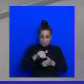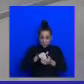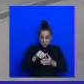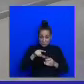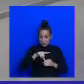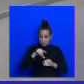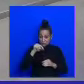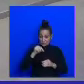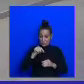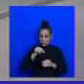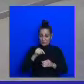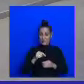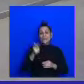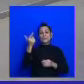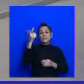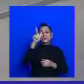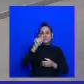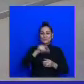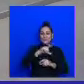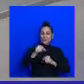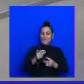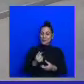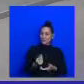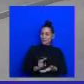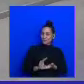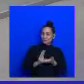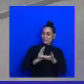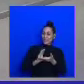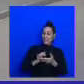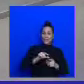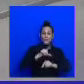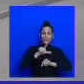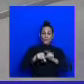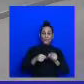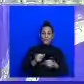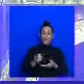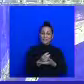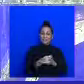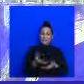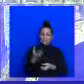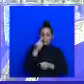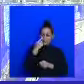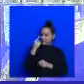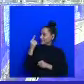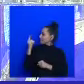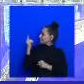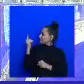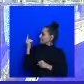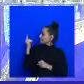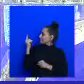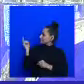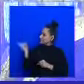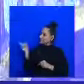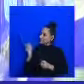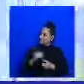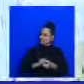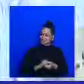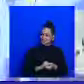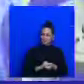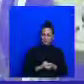o prêmio acumula e fica ainda maior para o próximo sorteio vamos lá sorteio da Quina bolas posicionadas valendo